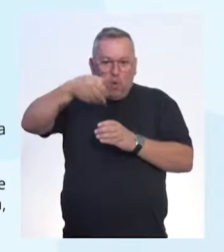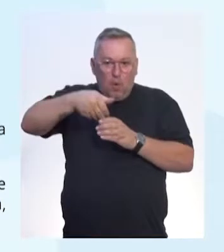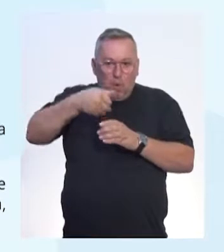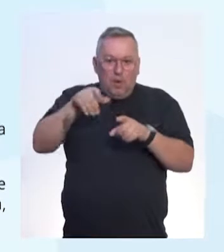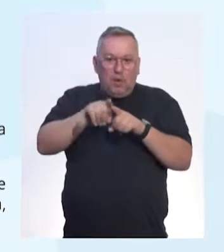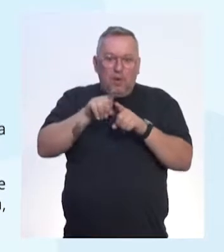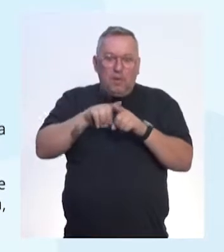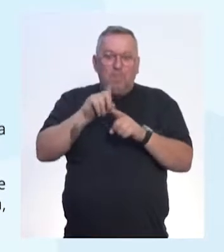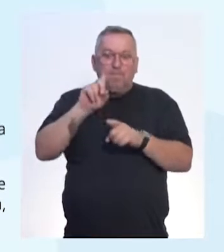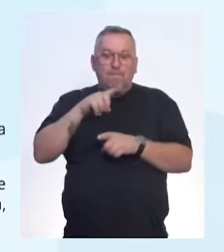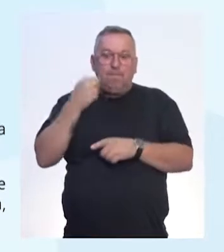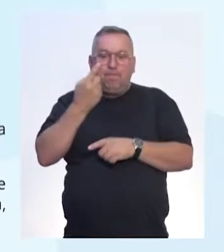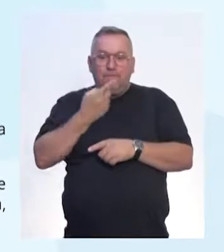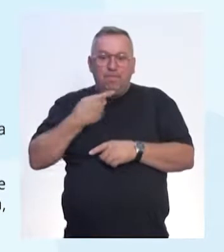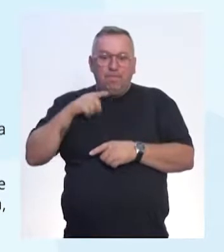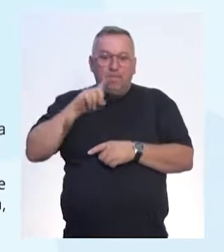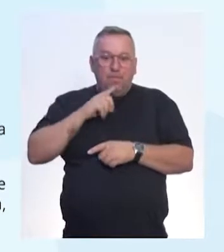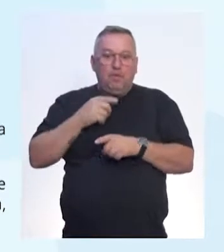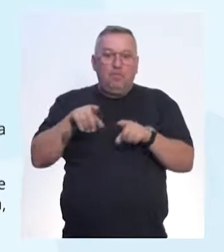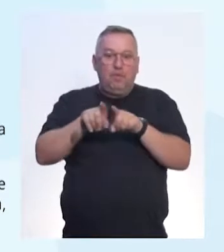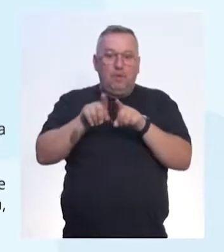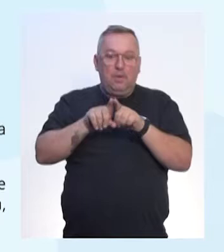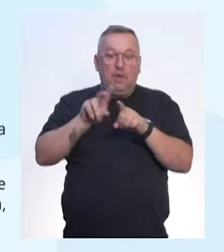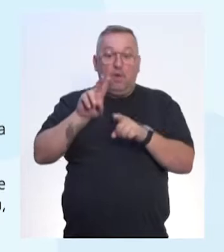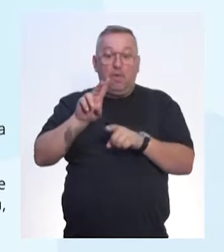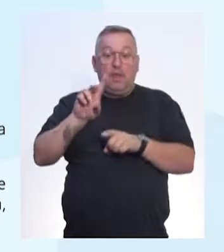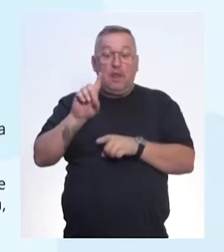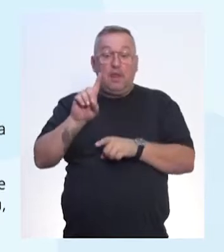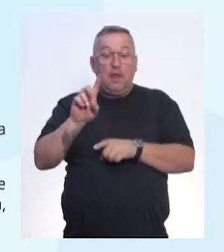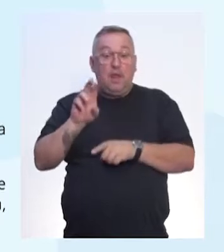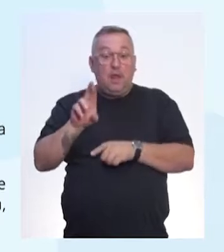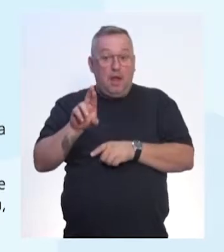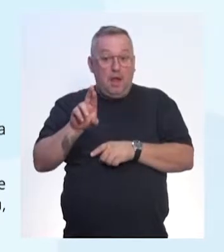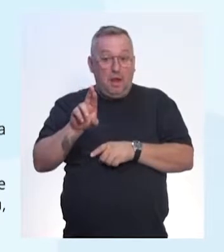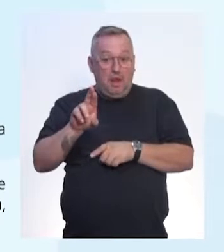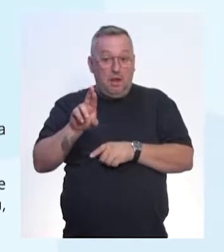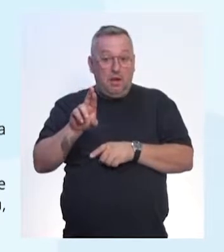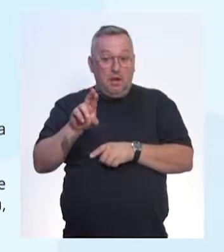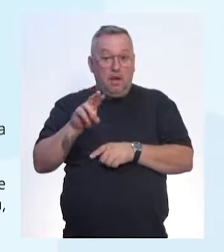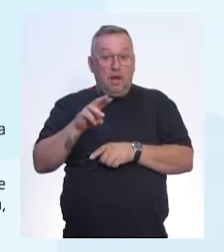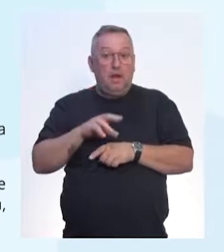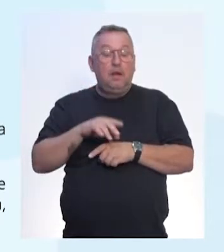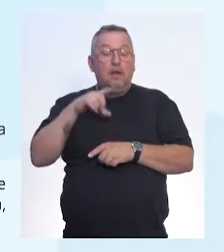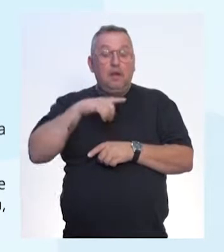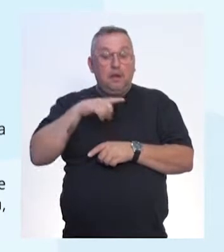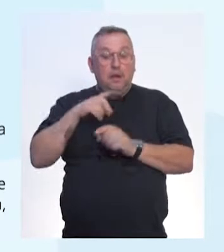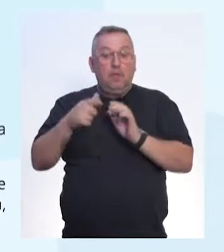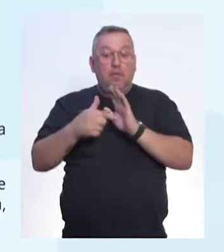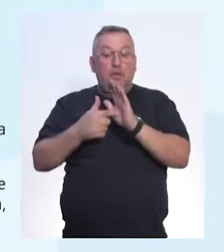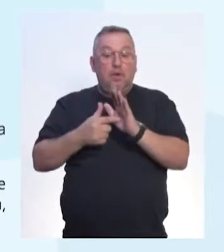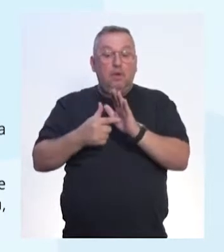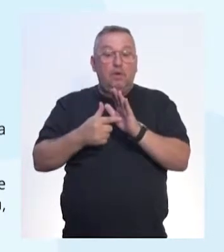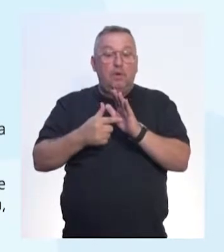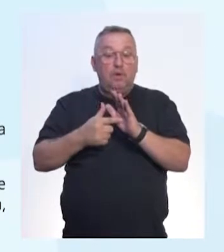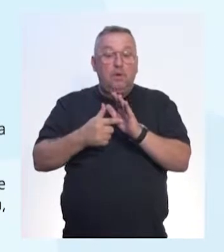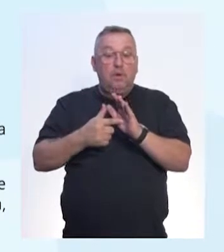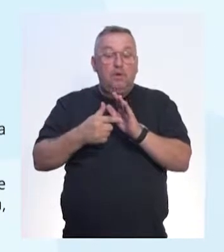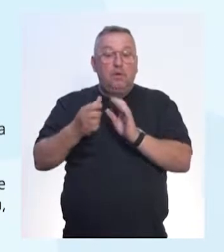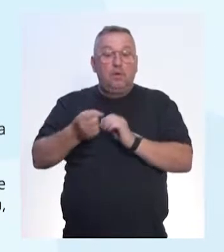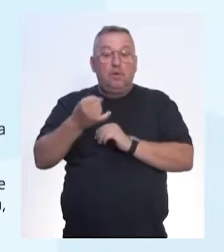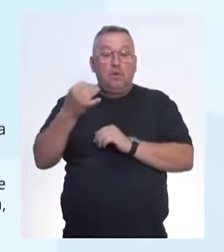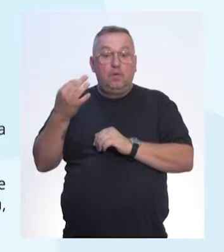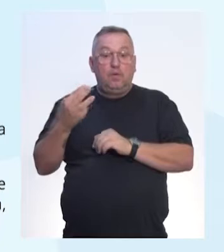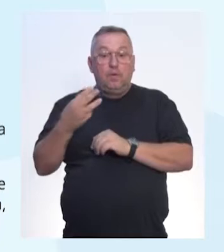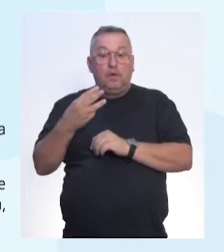sorvete. Sabendo que o VDR, que é o valor diário de referência, está indicando a